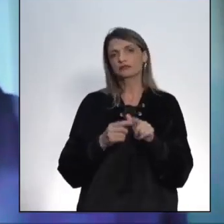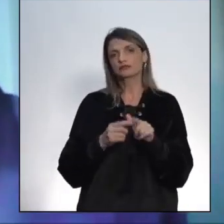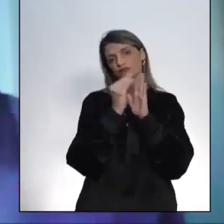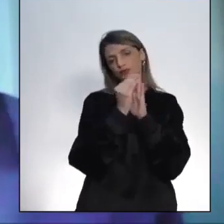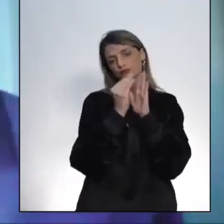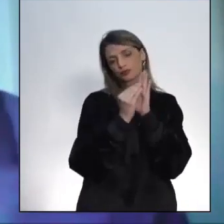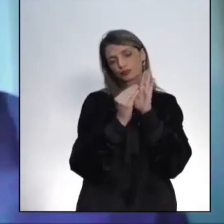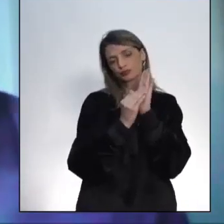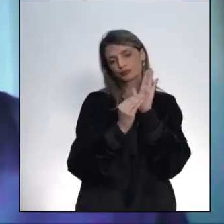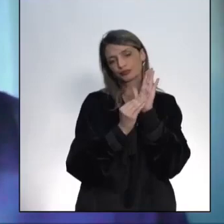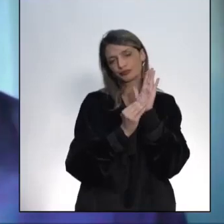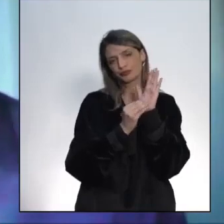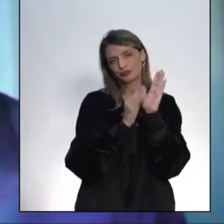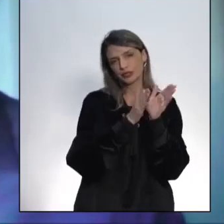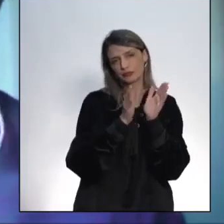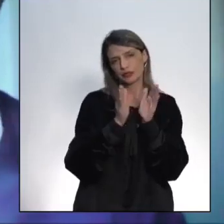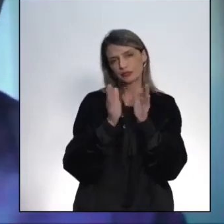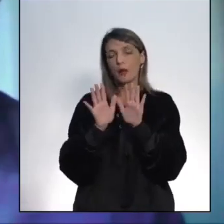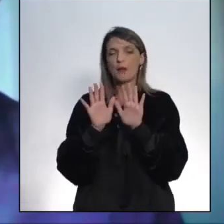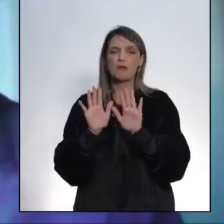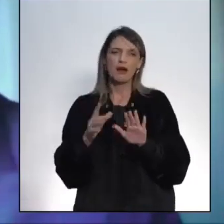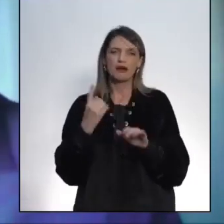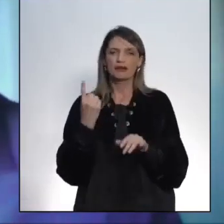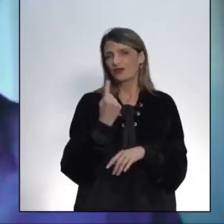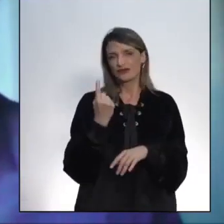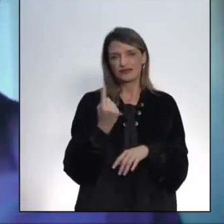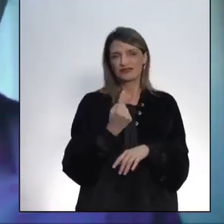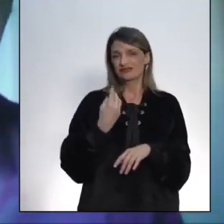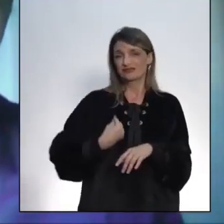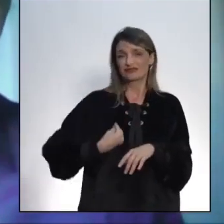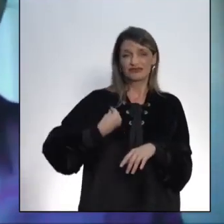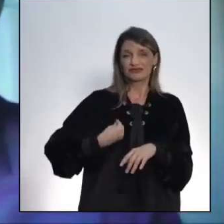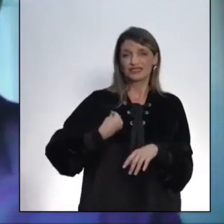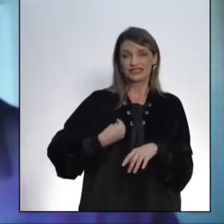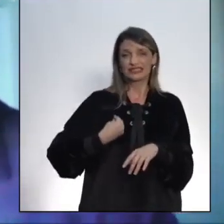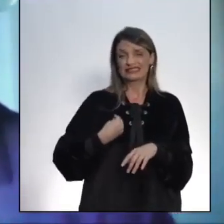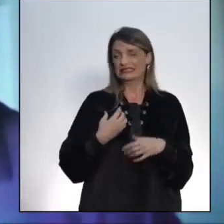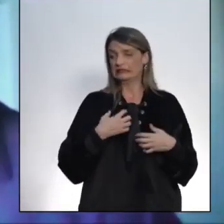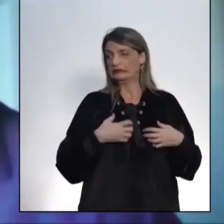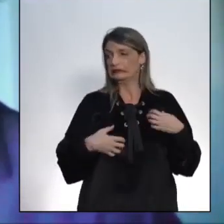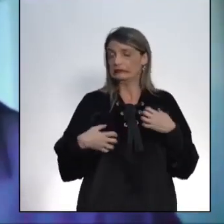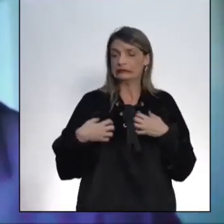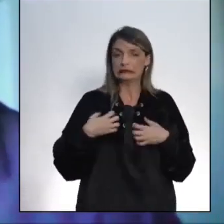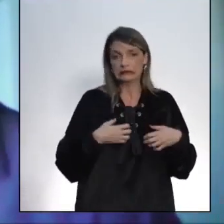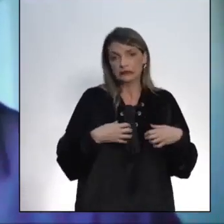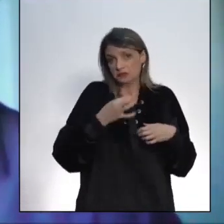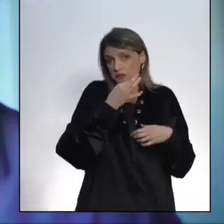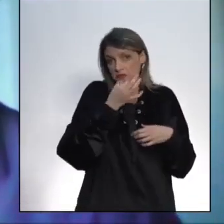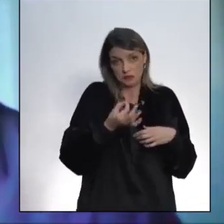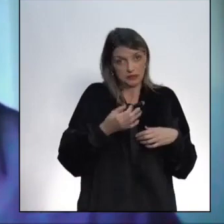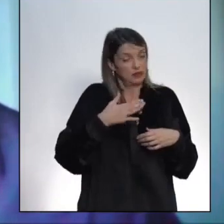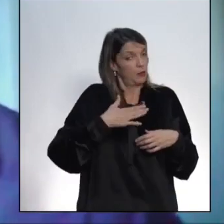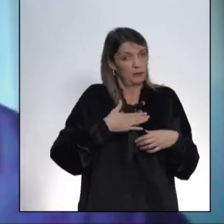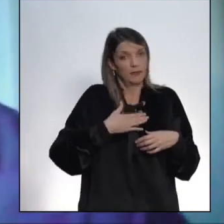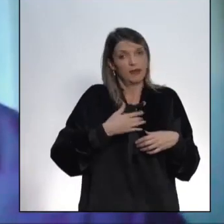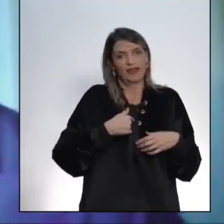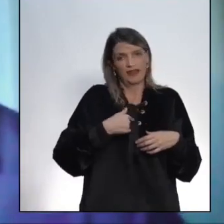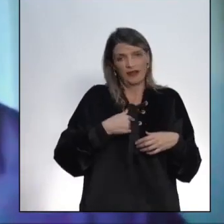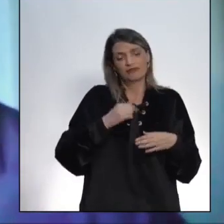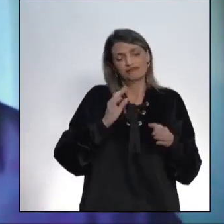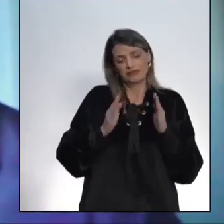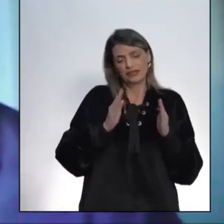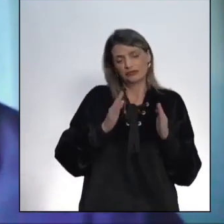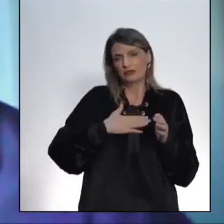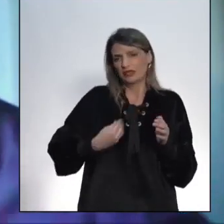fáceis. Mas quando a gente está sozinho, por conta, é muito mais angustiante, na minha opinião. Foram os momentos que eu mais recorri